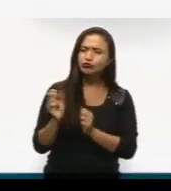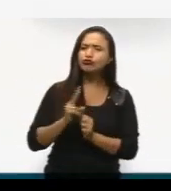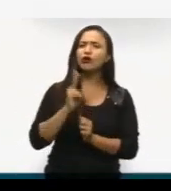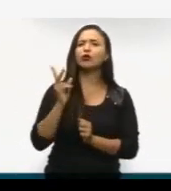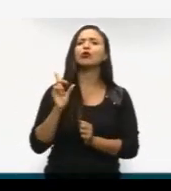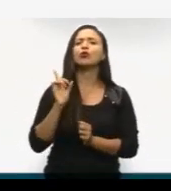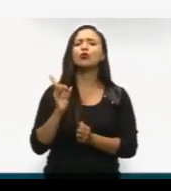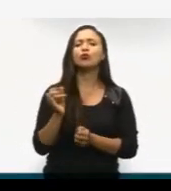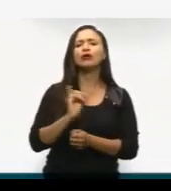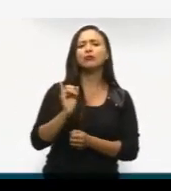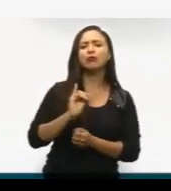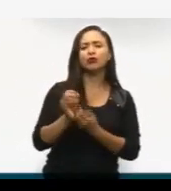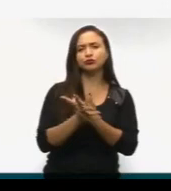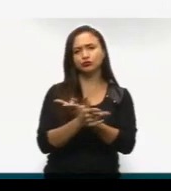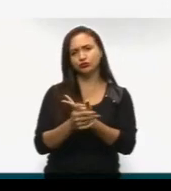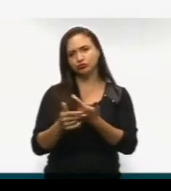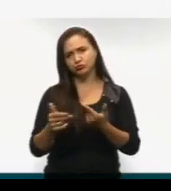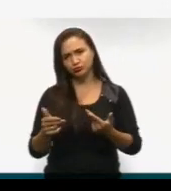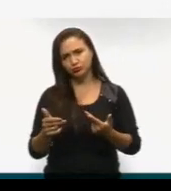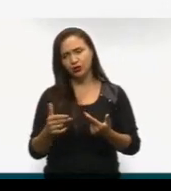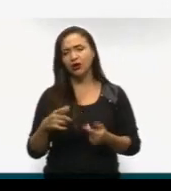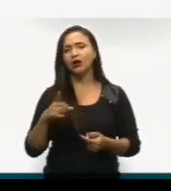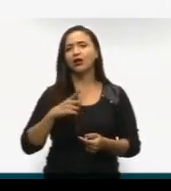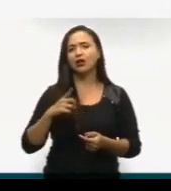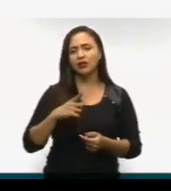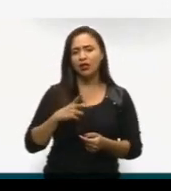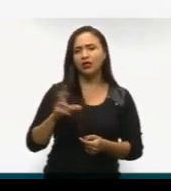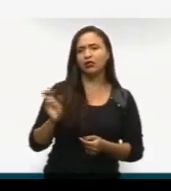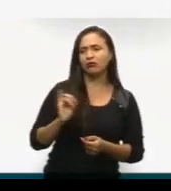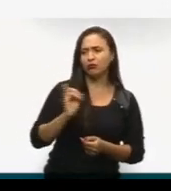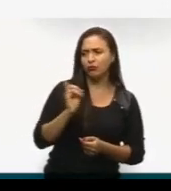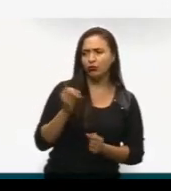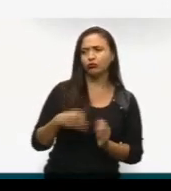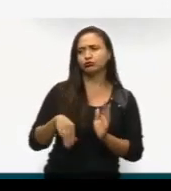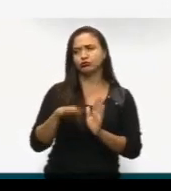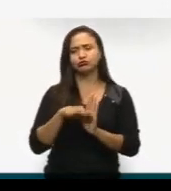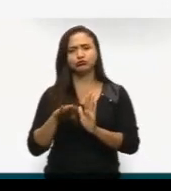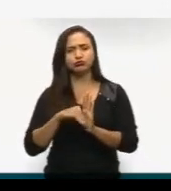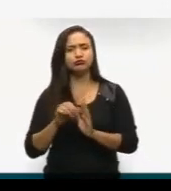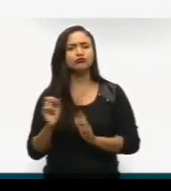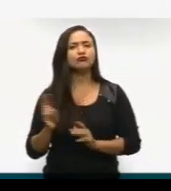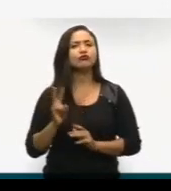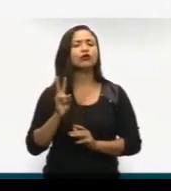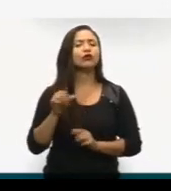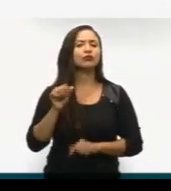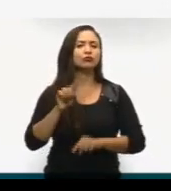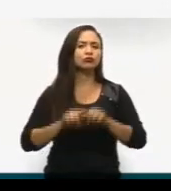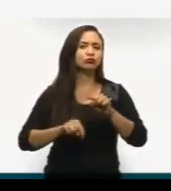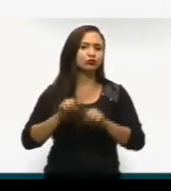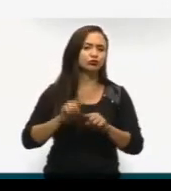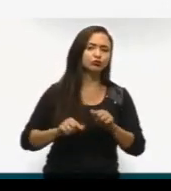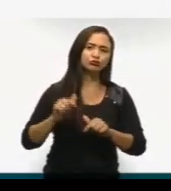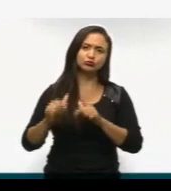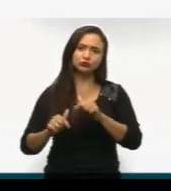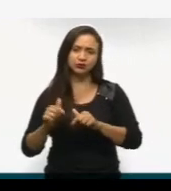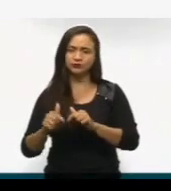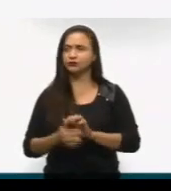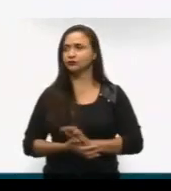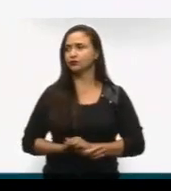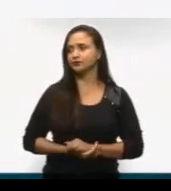tributários. Então, vai ter encargos tributários no preço do produto, do serviço ou do